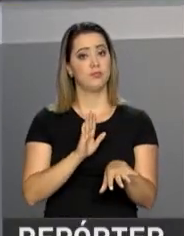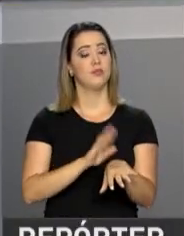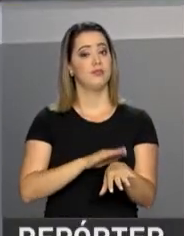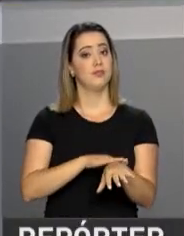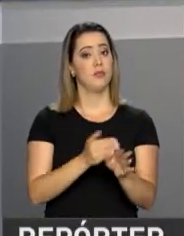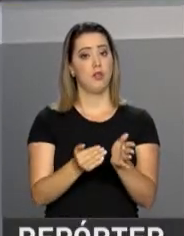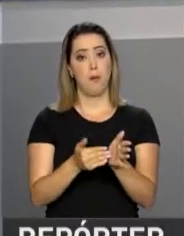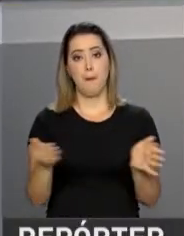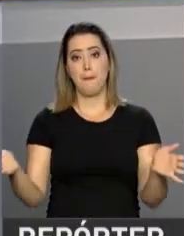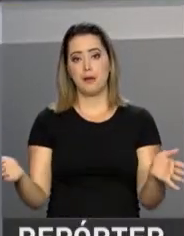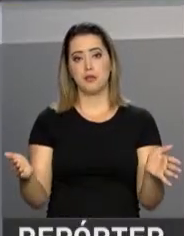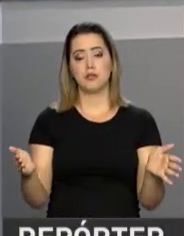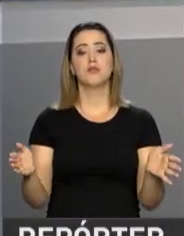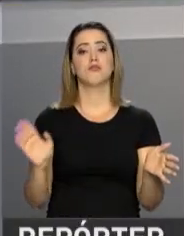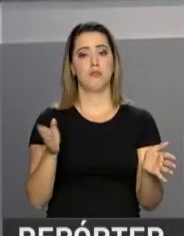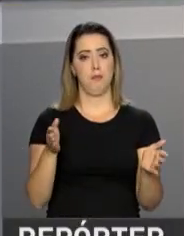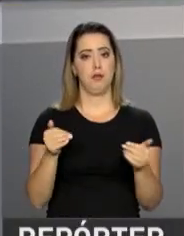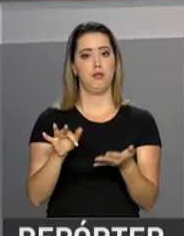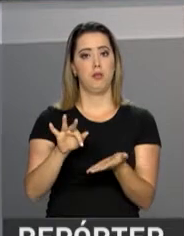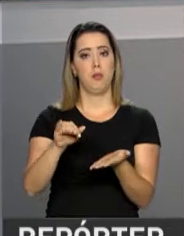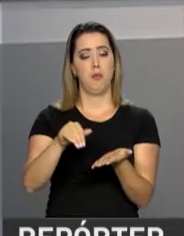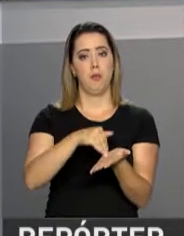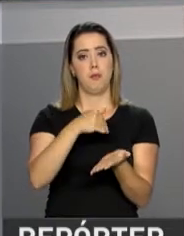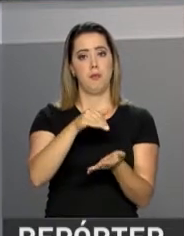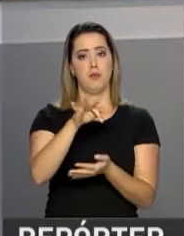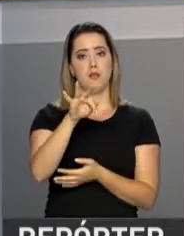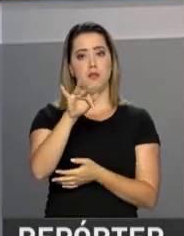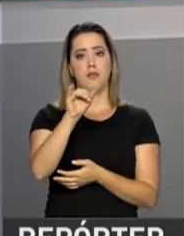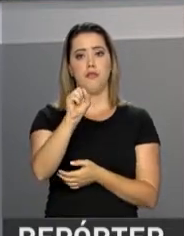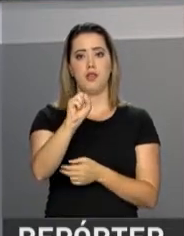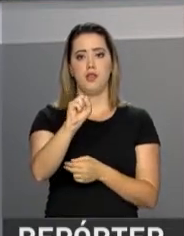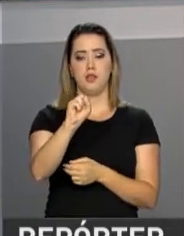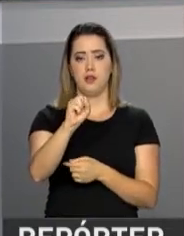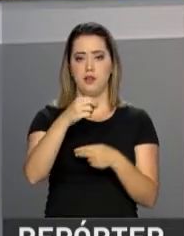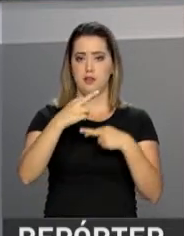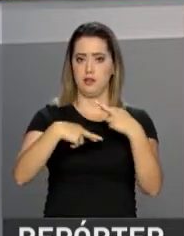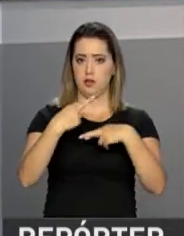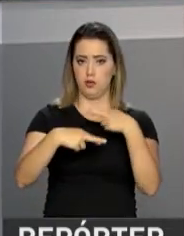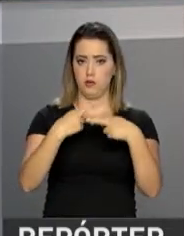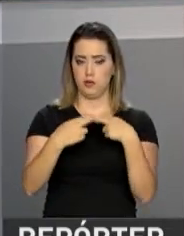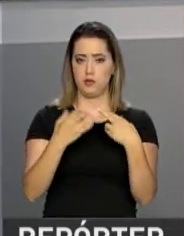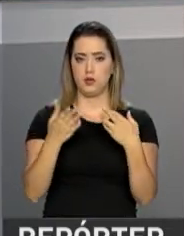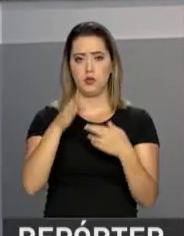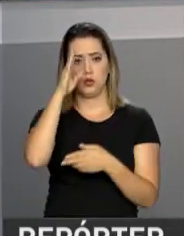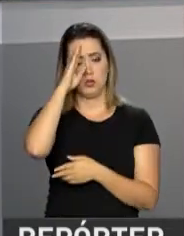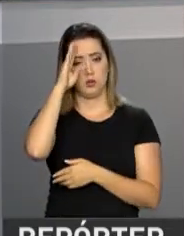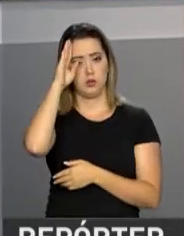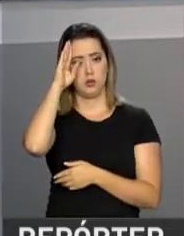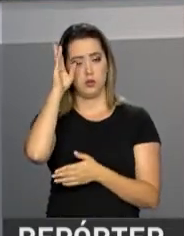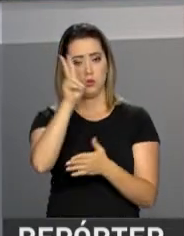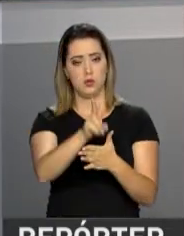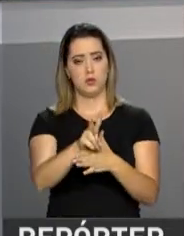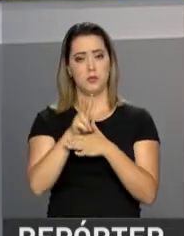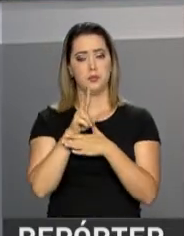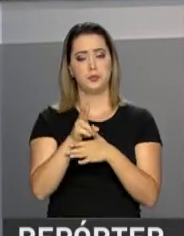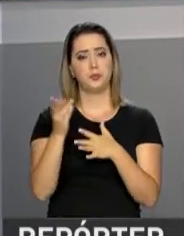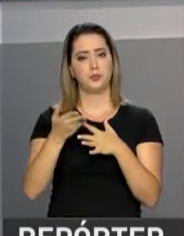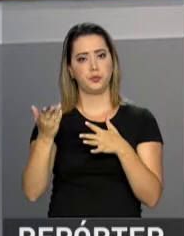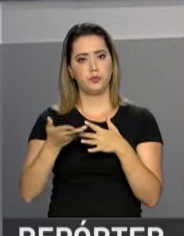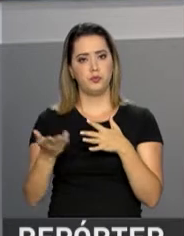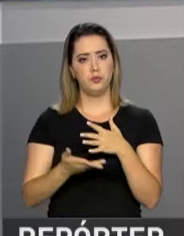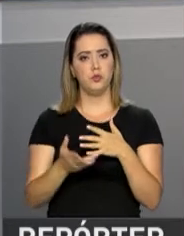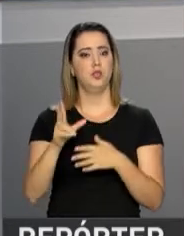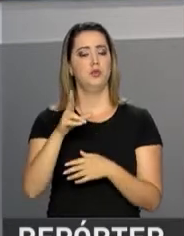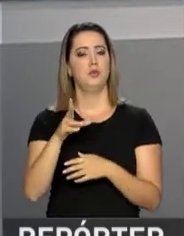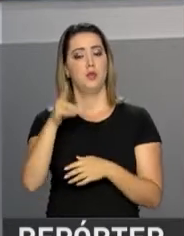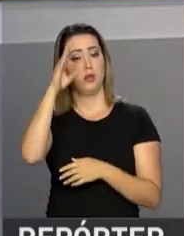está aberto o prazo para renovação do fies o sistema de financiamento de graduação em instituições particulares de ensino